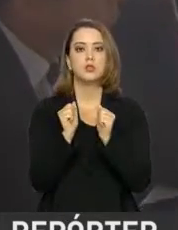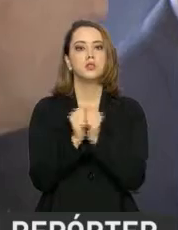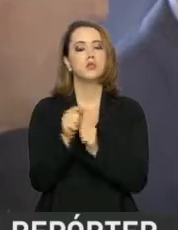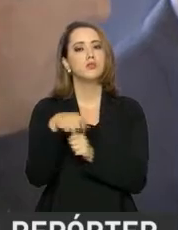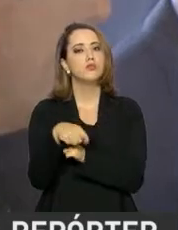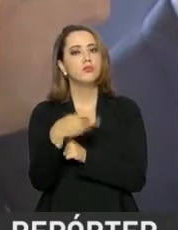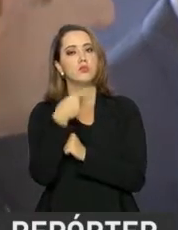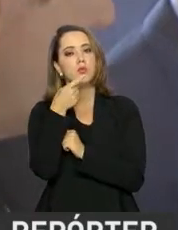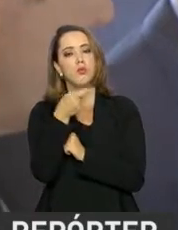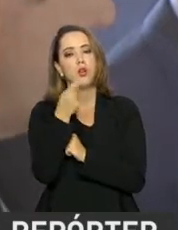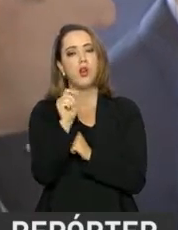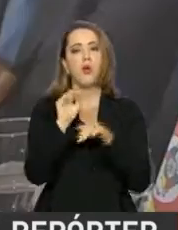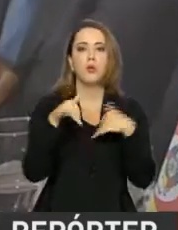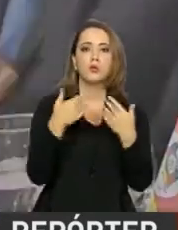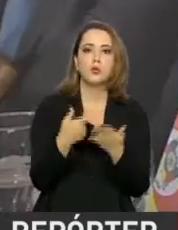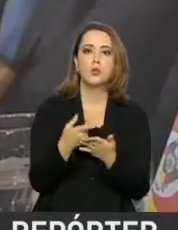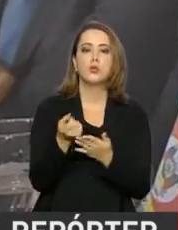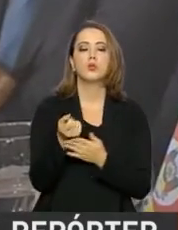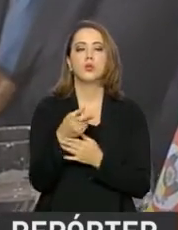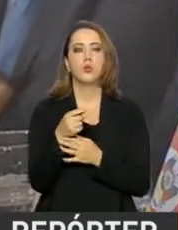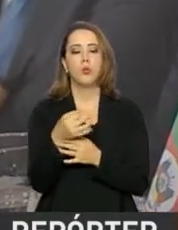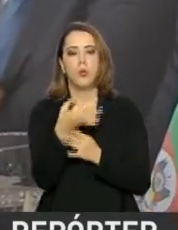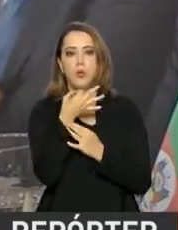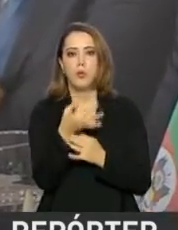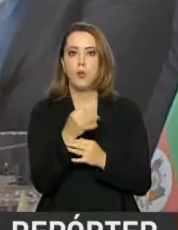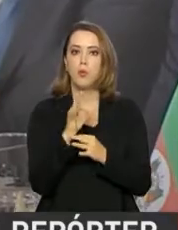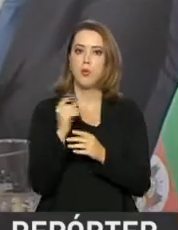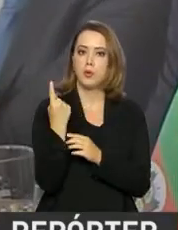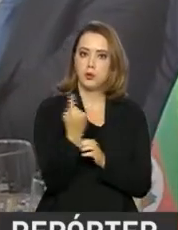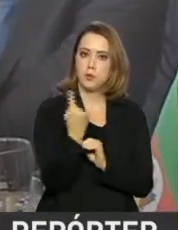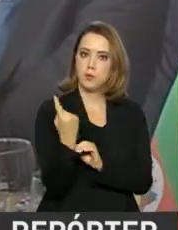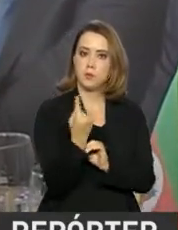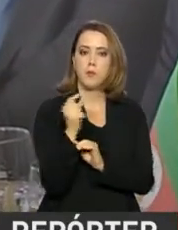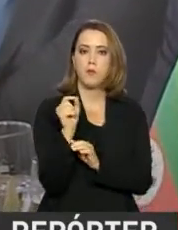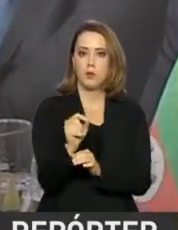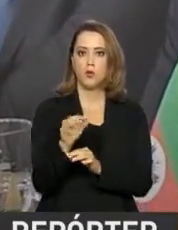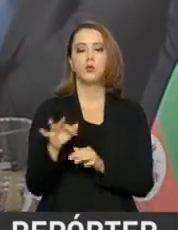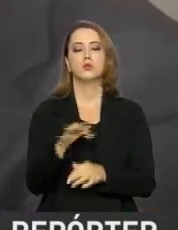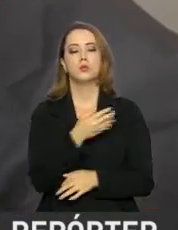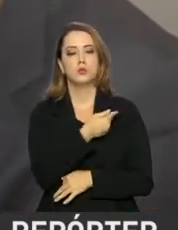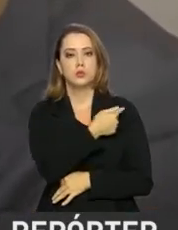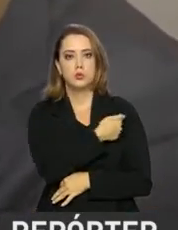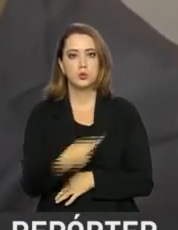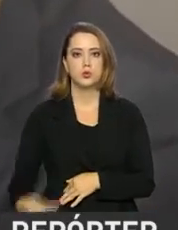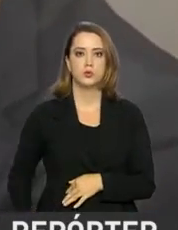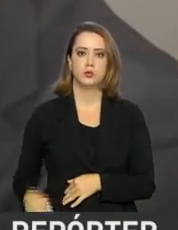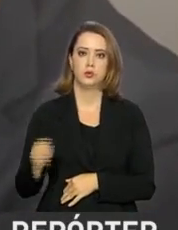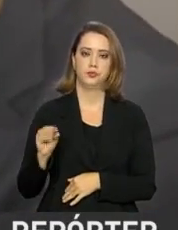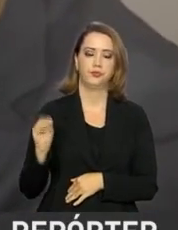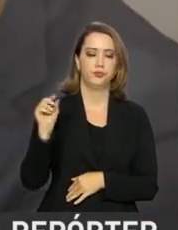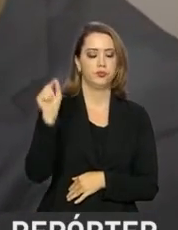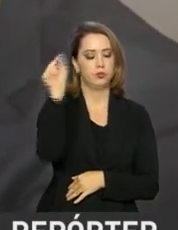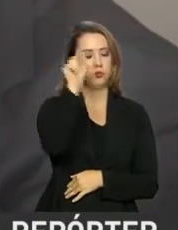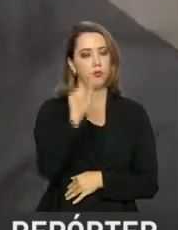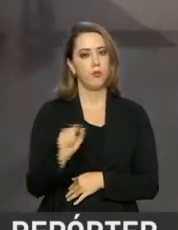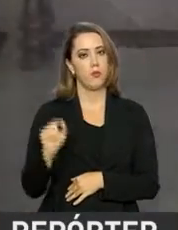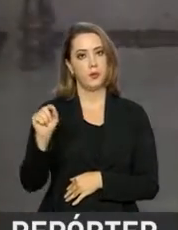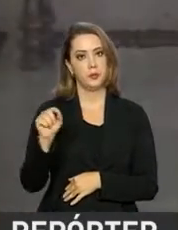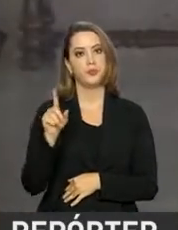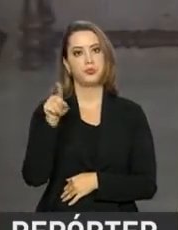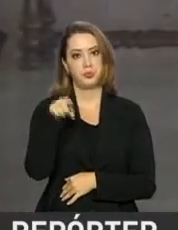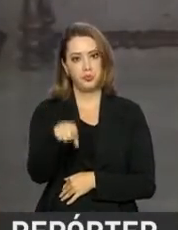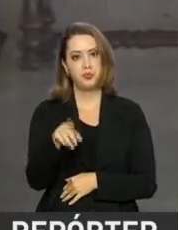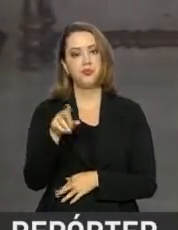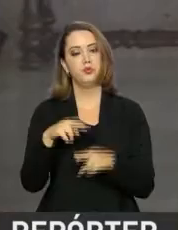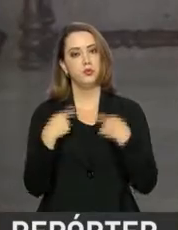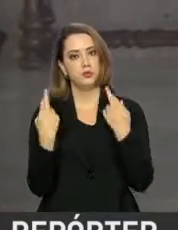pauta comum para trazer a esta reunião aqui com o presidente executivo Michel Temer, que vai ser a mais importante do dia. Essa